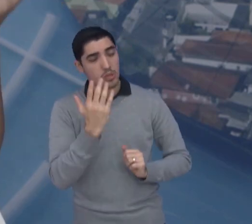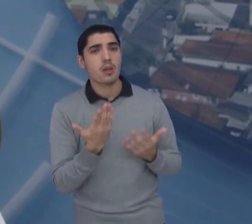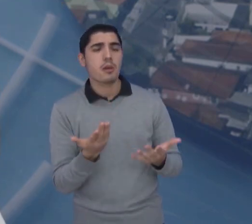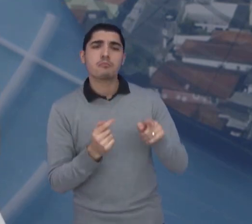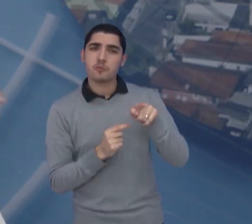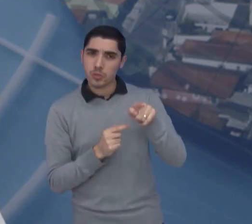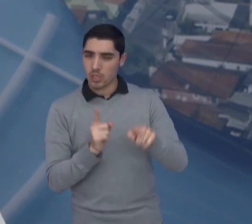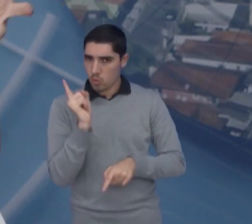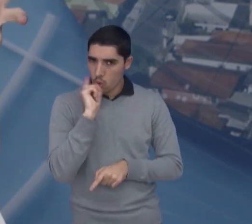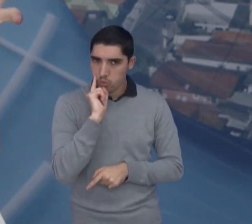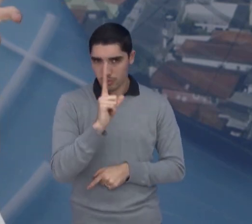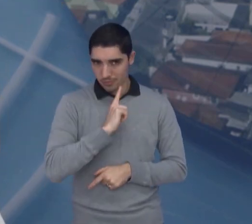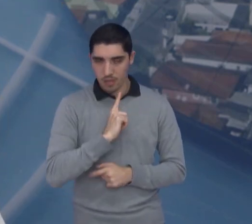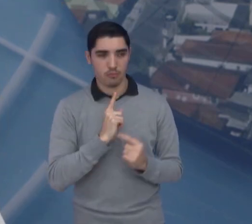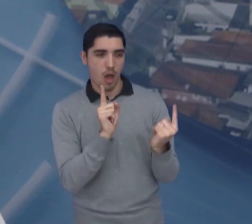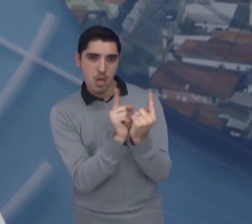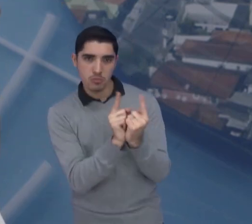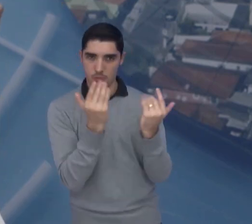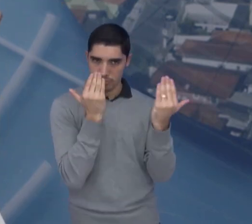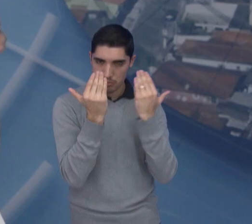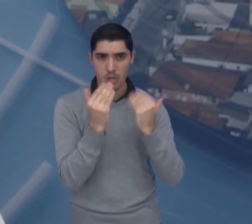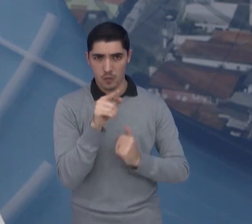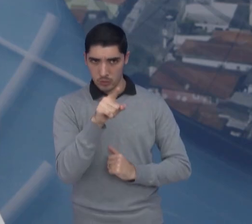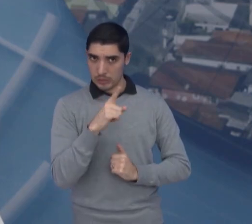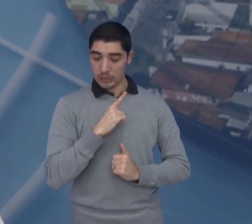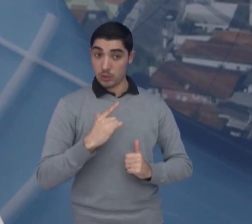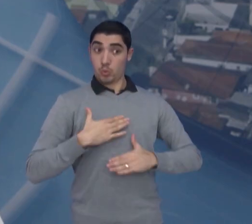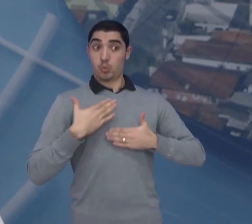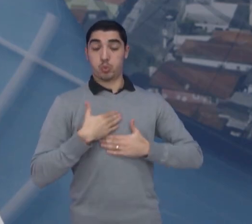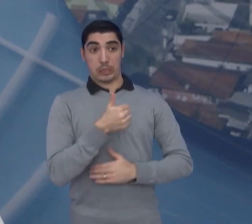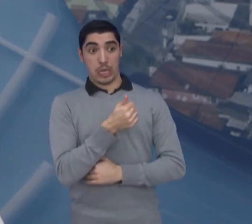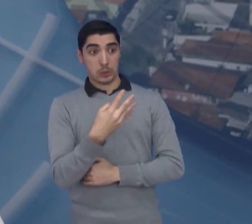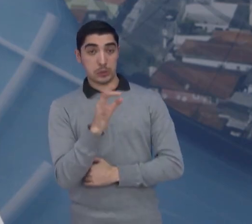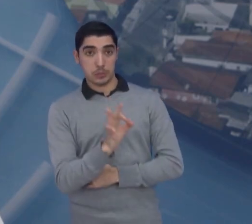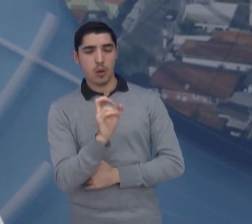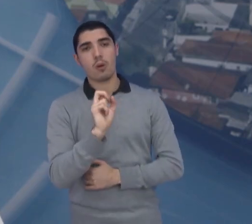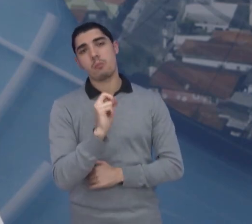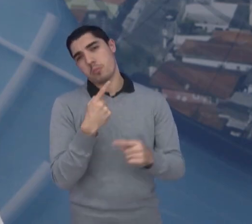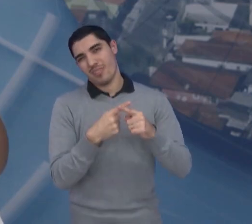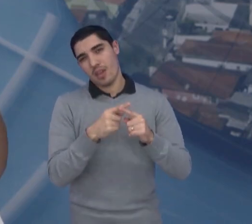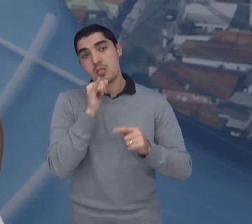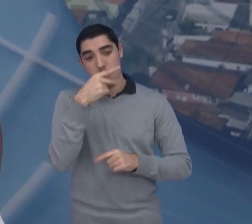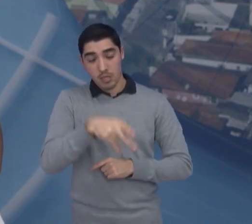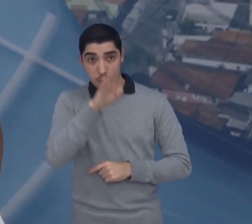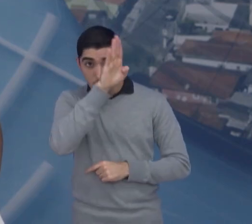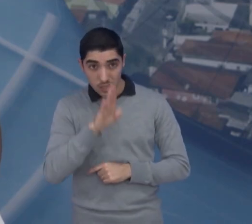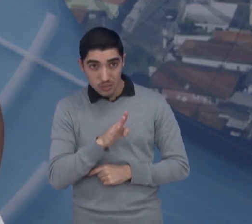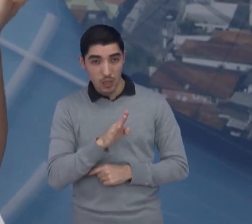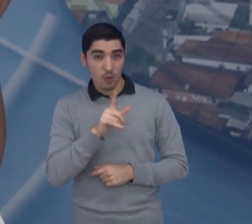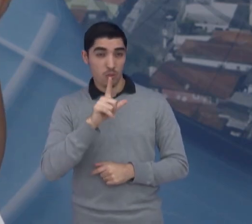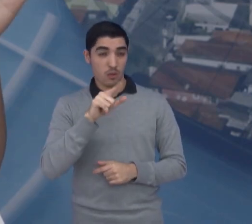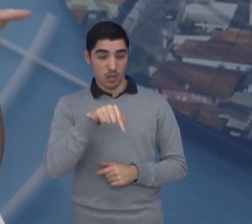também do consultório, esse número te surpreende? A gente falou um pouco da ansiedade, depressão. O Brasil está ali entre os